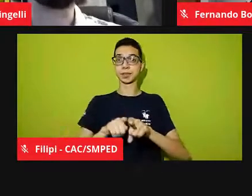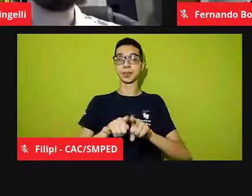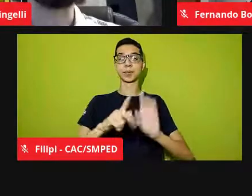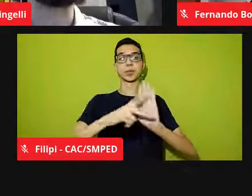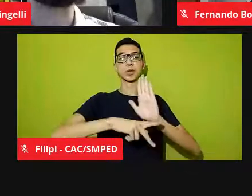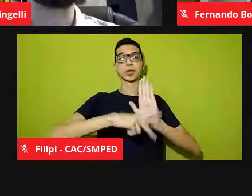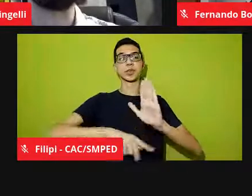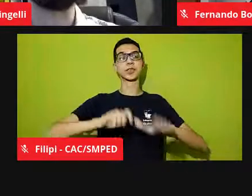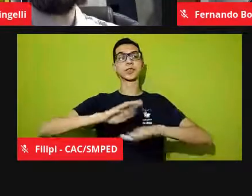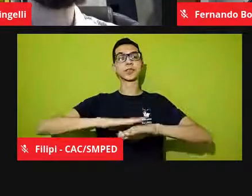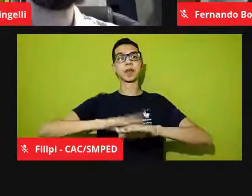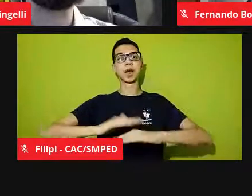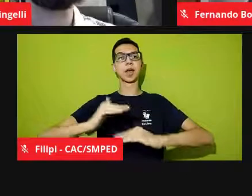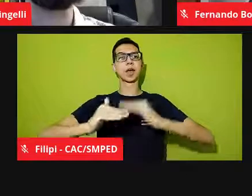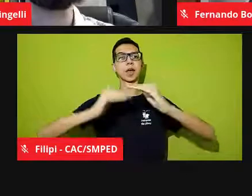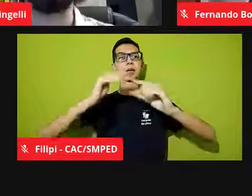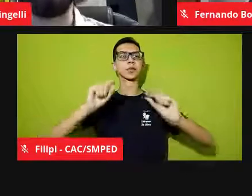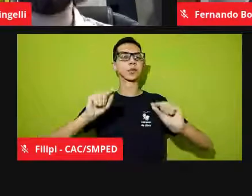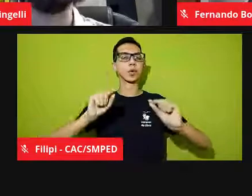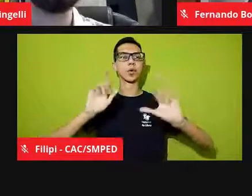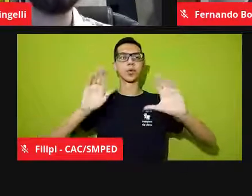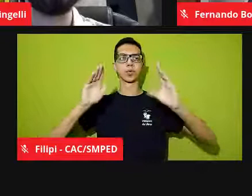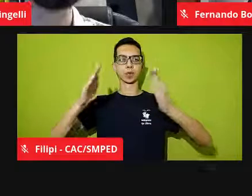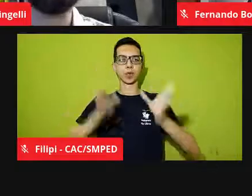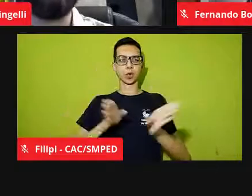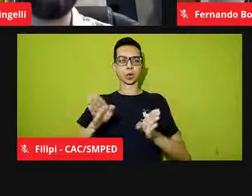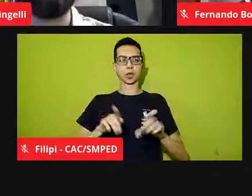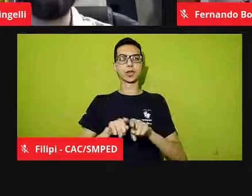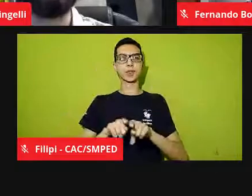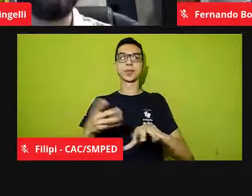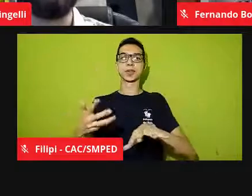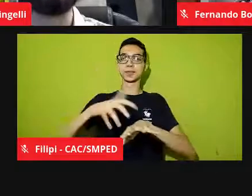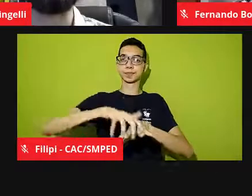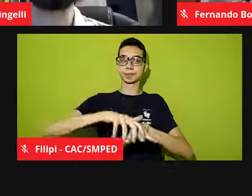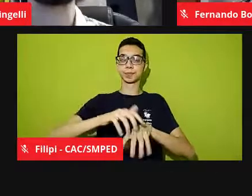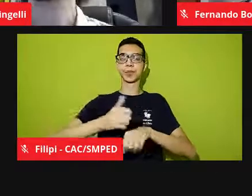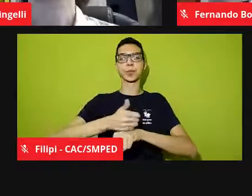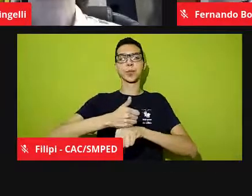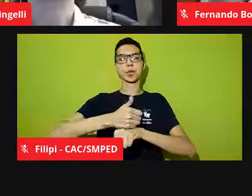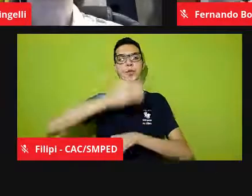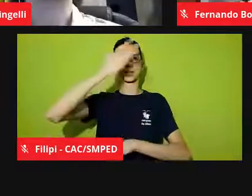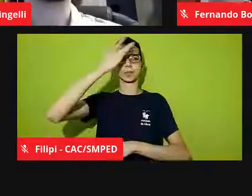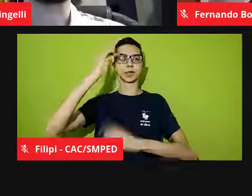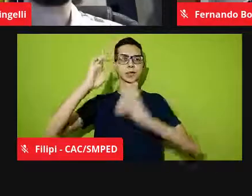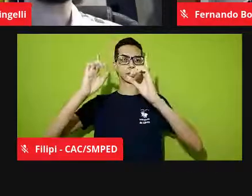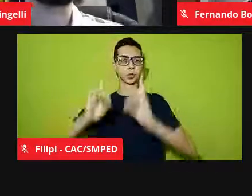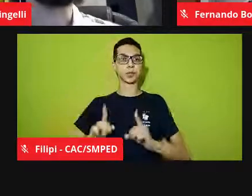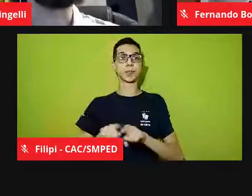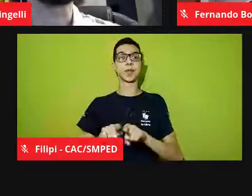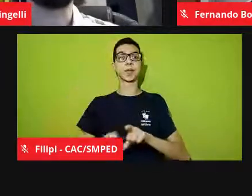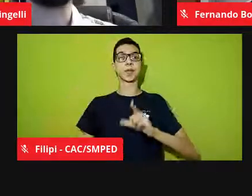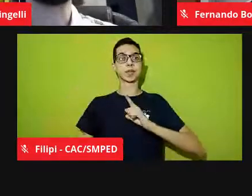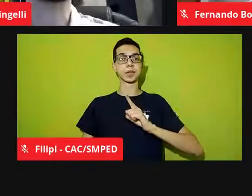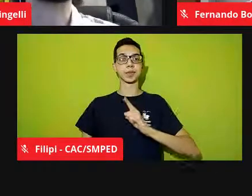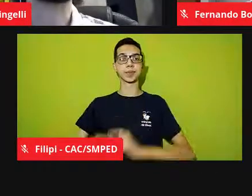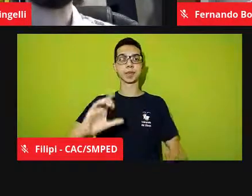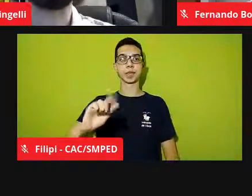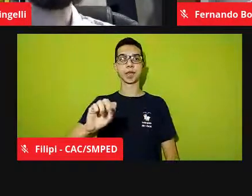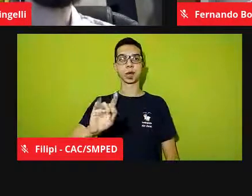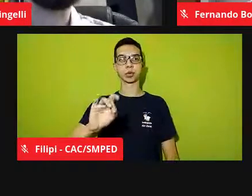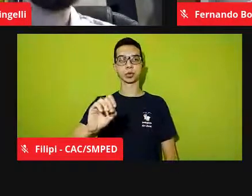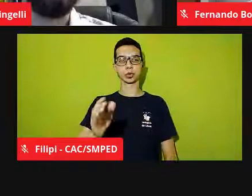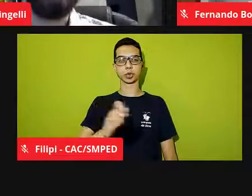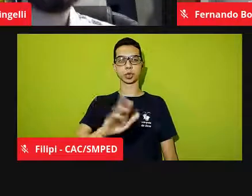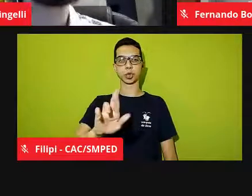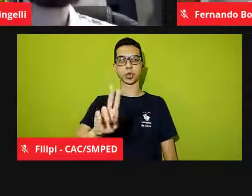projetos com foco na acessibilidade, inclusão social e profissional das pessoas com deficiência. Temos também o Cláudio Rubino, que é